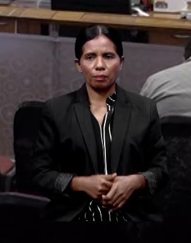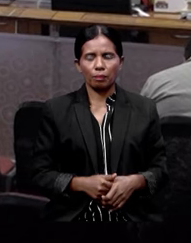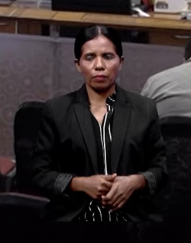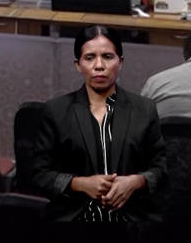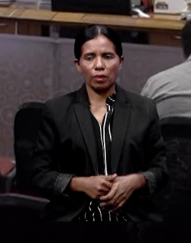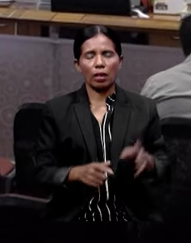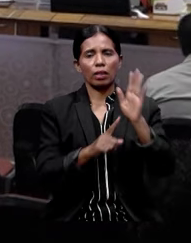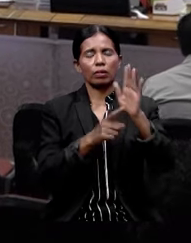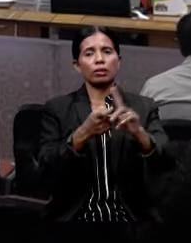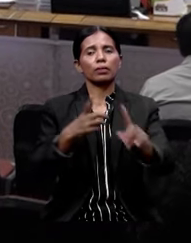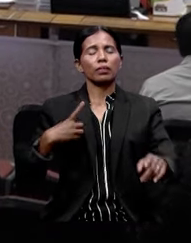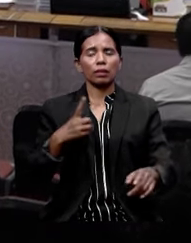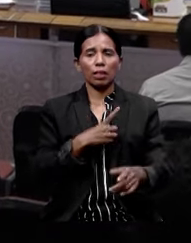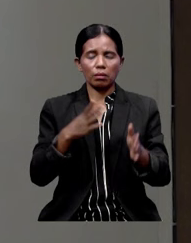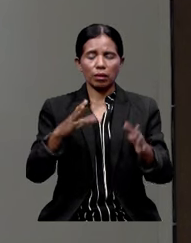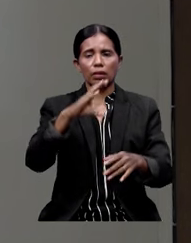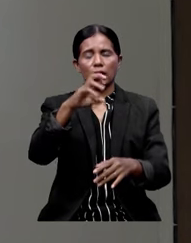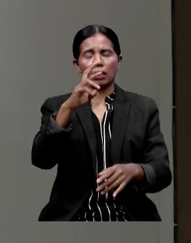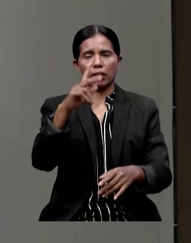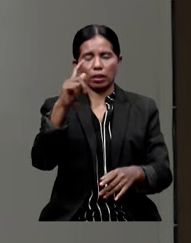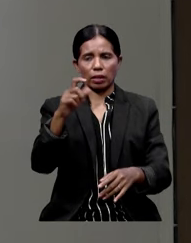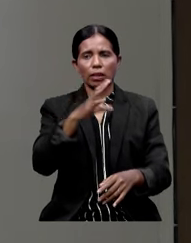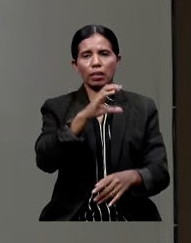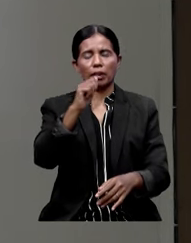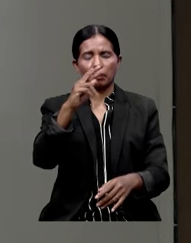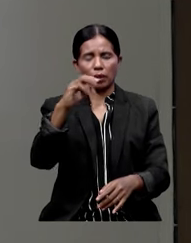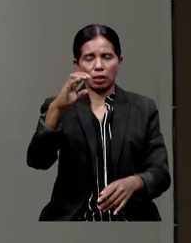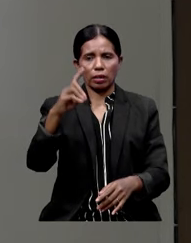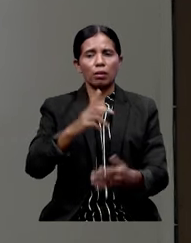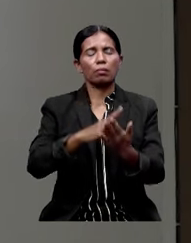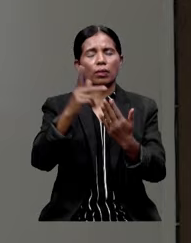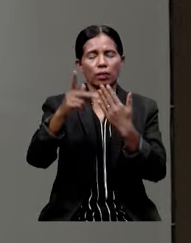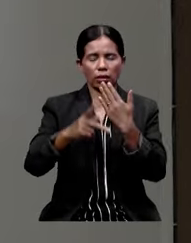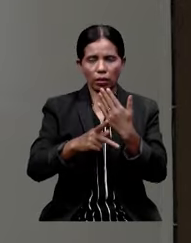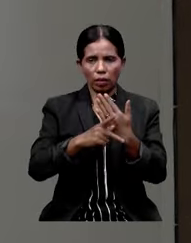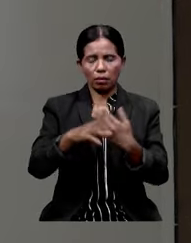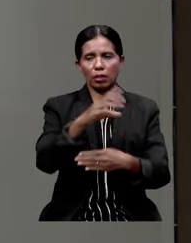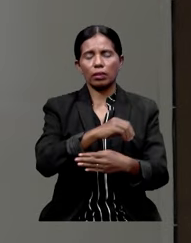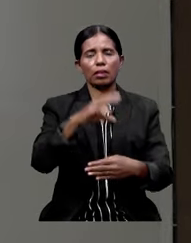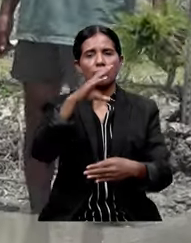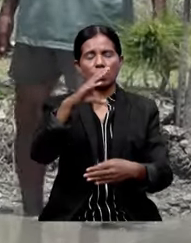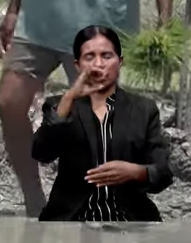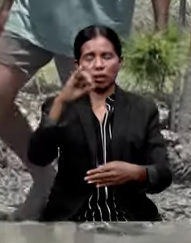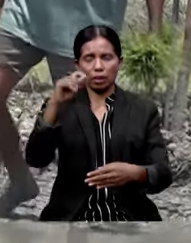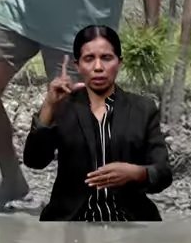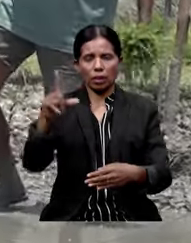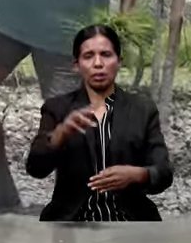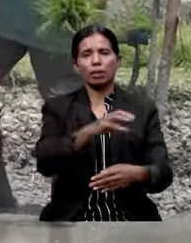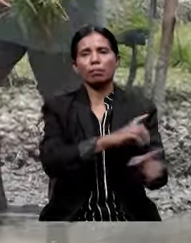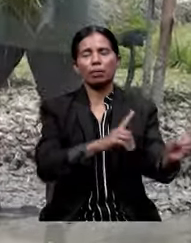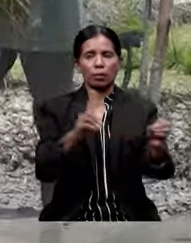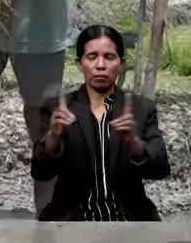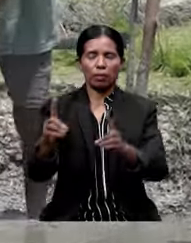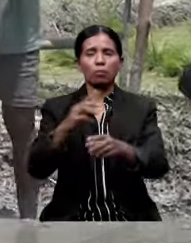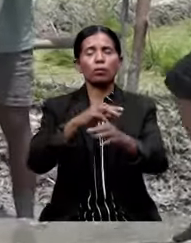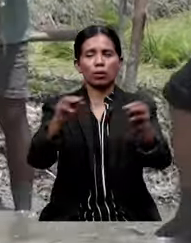Questão é a tua deputada SNRT, Carminda Carlota, relaciona o programa Demoplot, nebe CCITL, implementa ona e o município Balon.